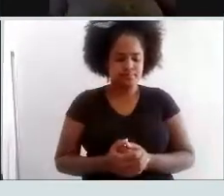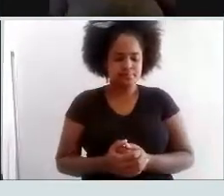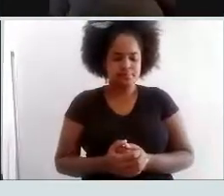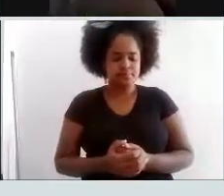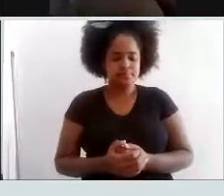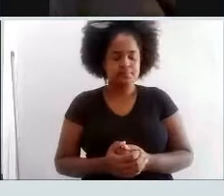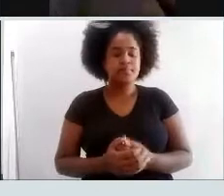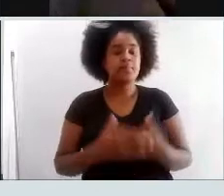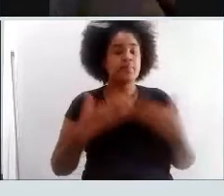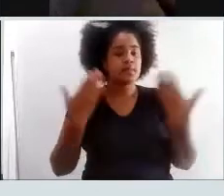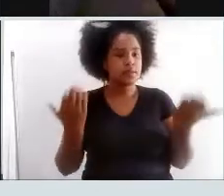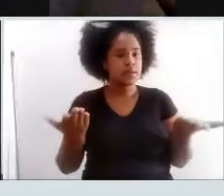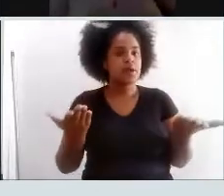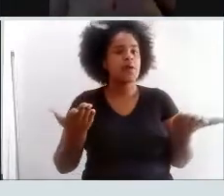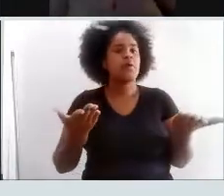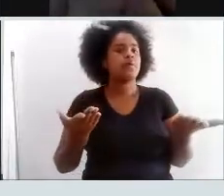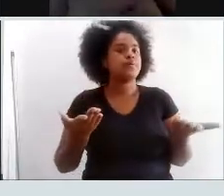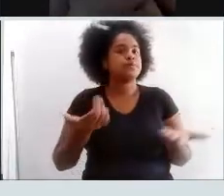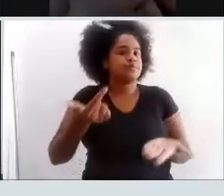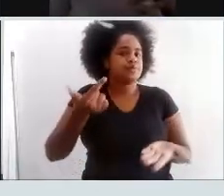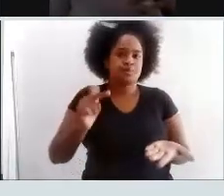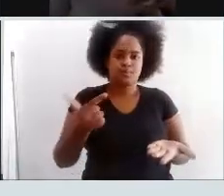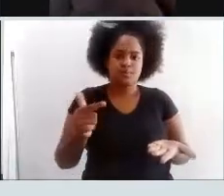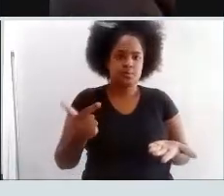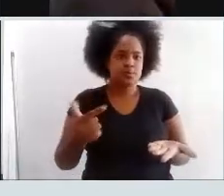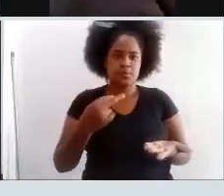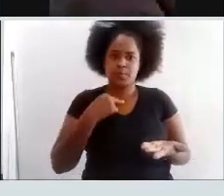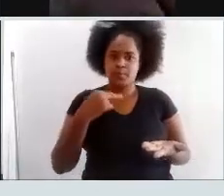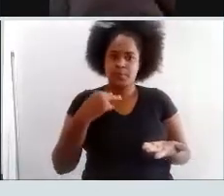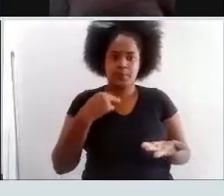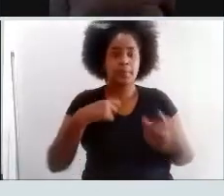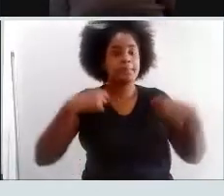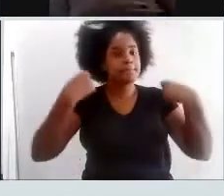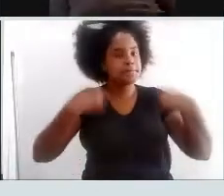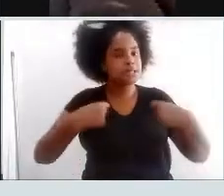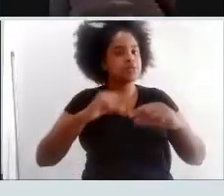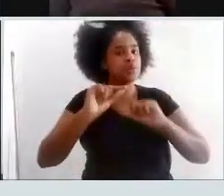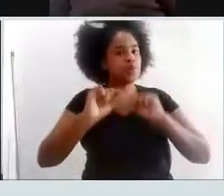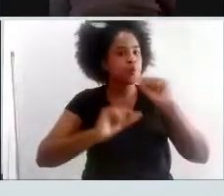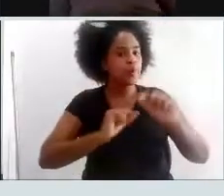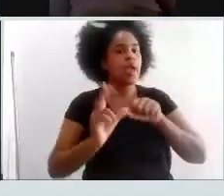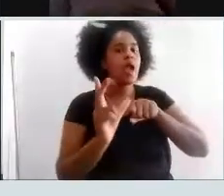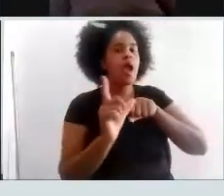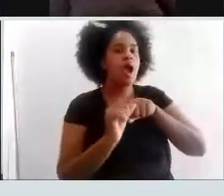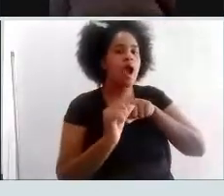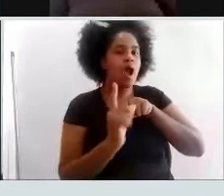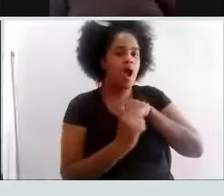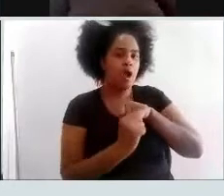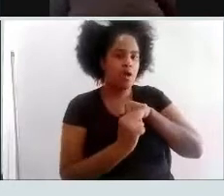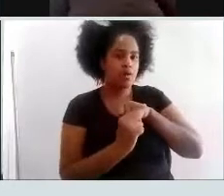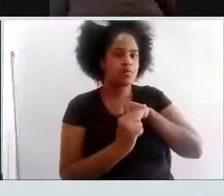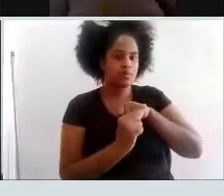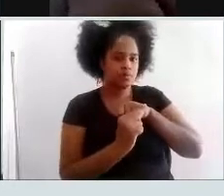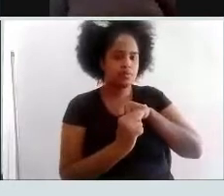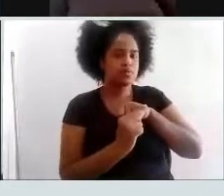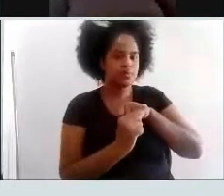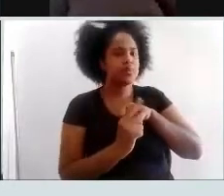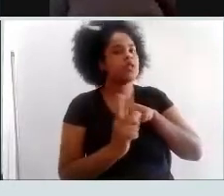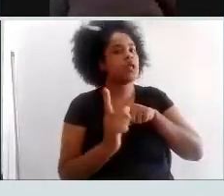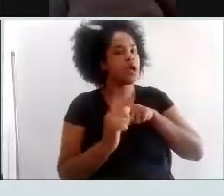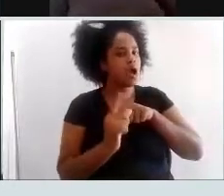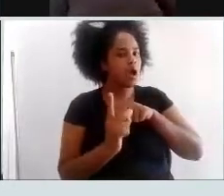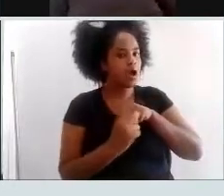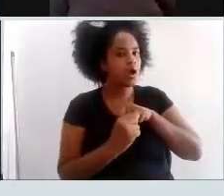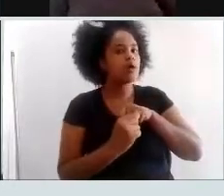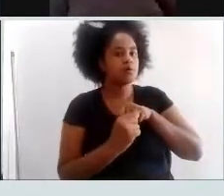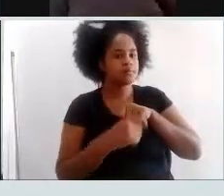opinião, enfim, não tem como, tem que ser um texto dissertativo argumentativo. Mas aí o que é, né, esse texto dissertativo argumentativo? E